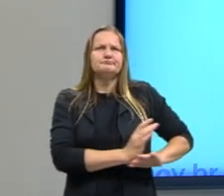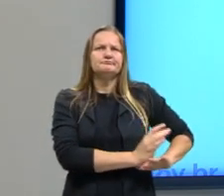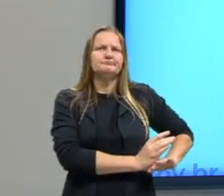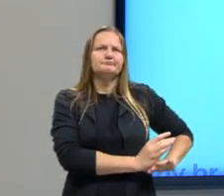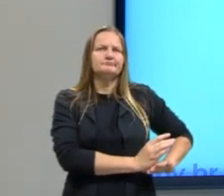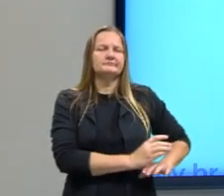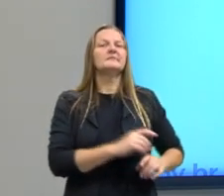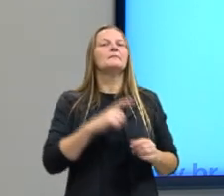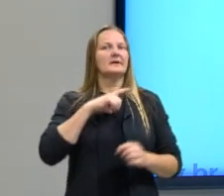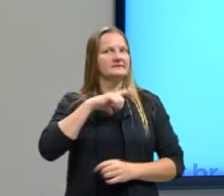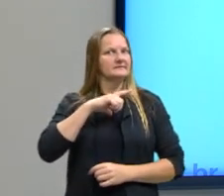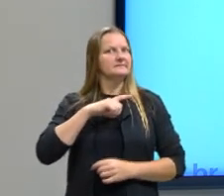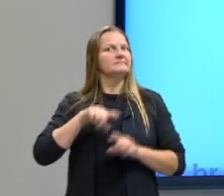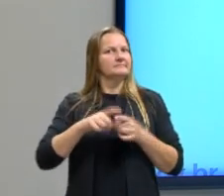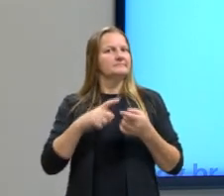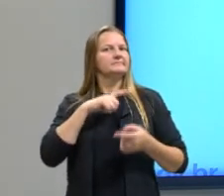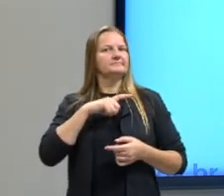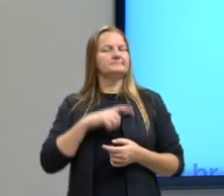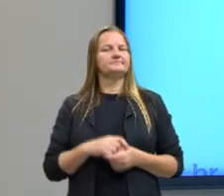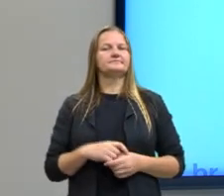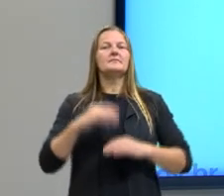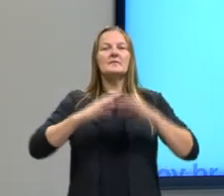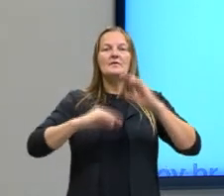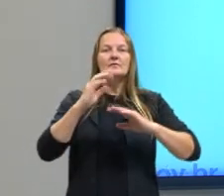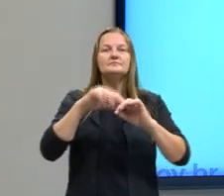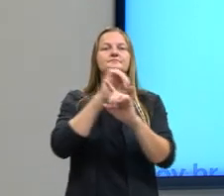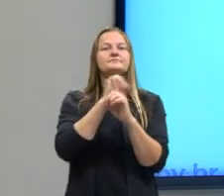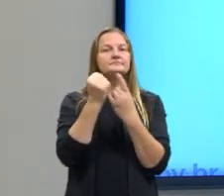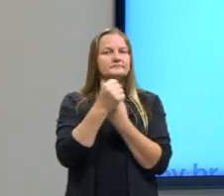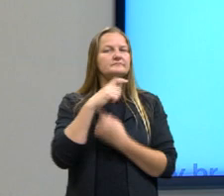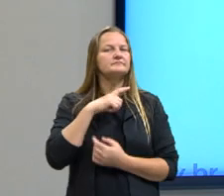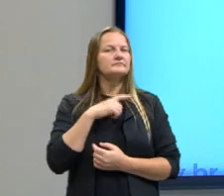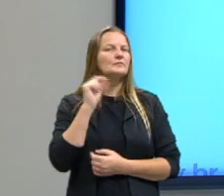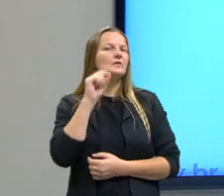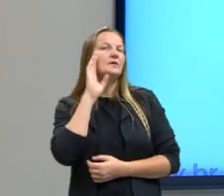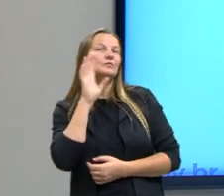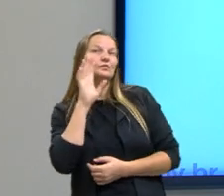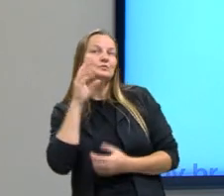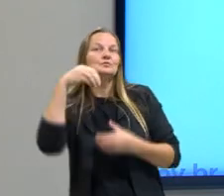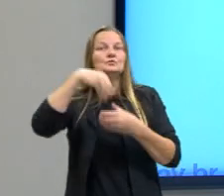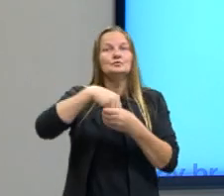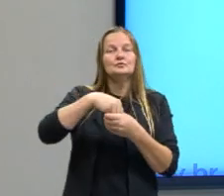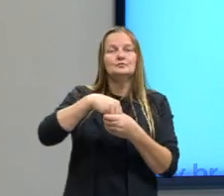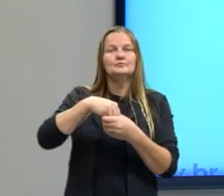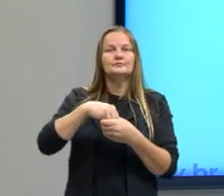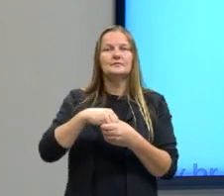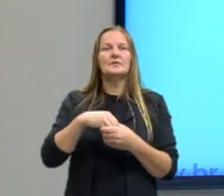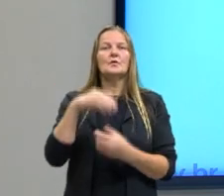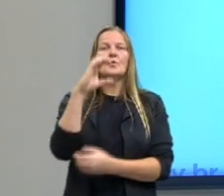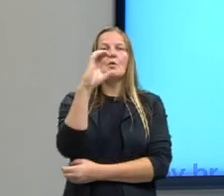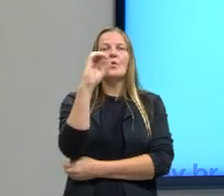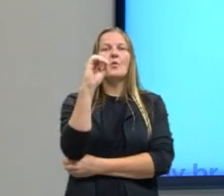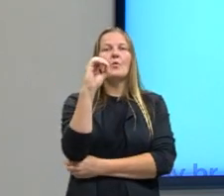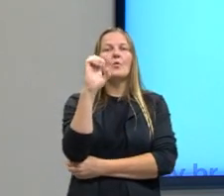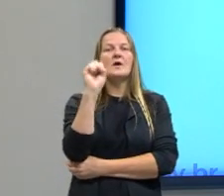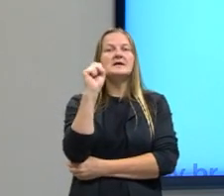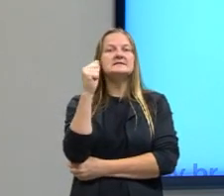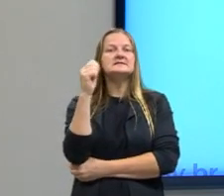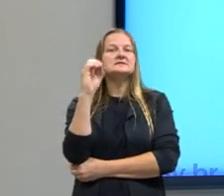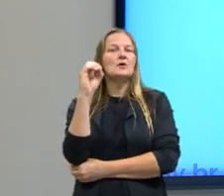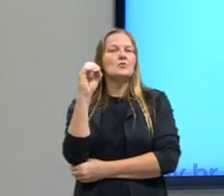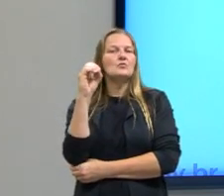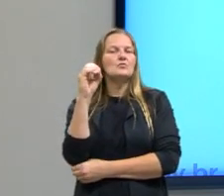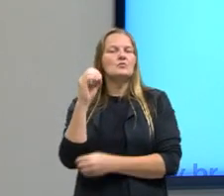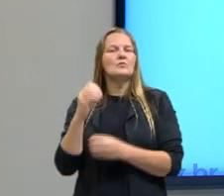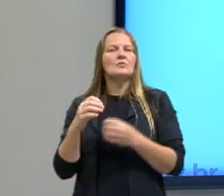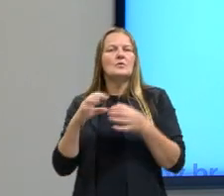e umas os fatos sociais aos fatos sociais têm uma coisa bacana que também é a coesão social ele